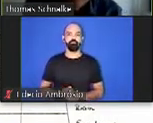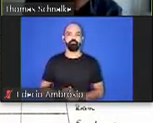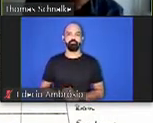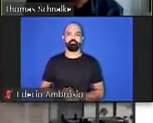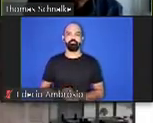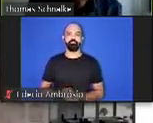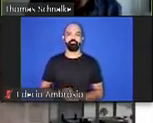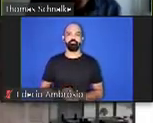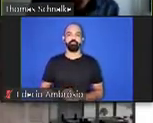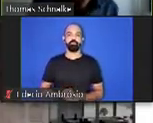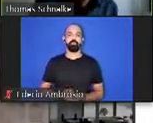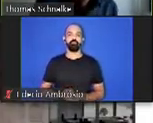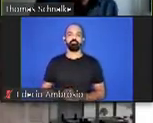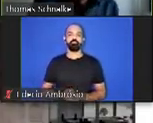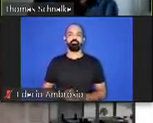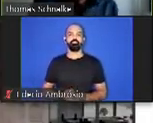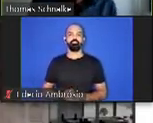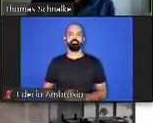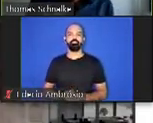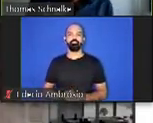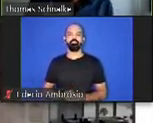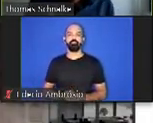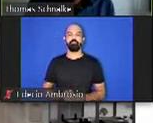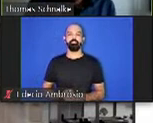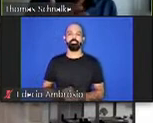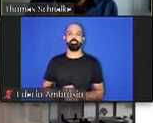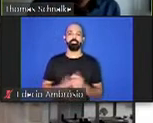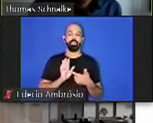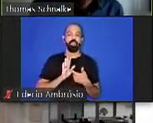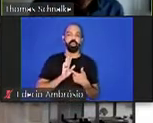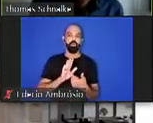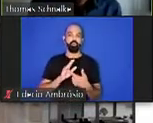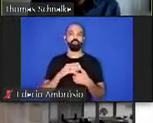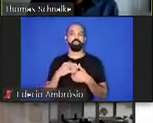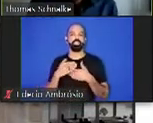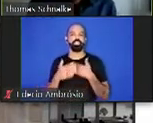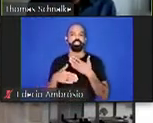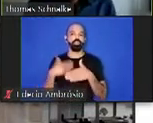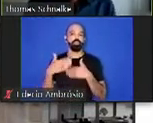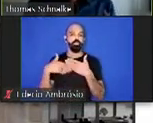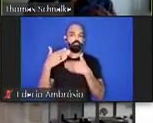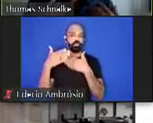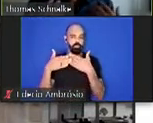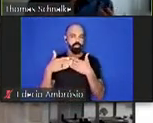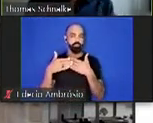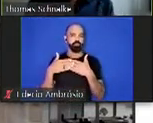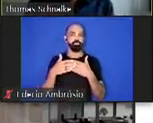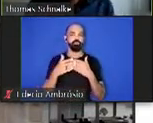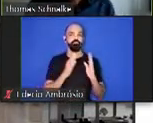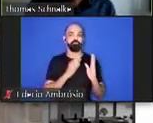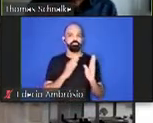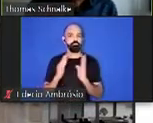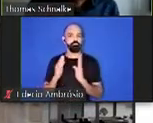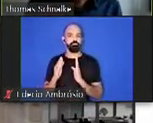Aqui mostra-se uma série dos desenvolvimentos, aqui uma divisão